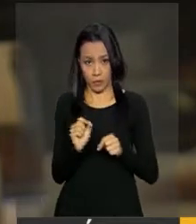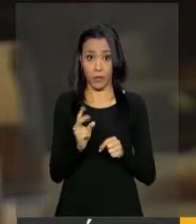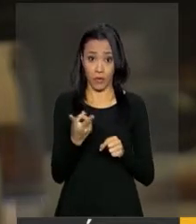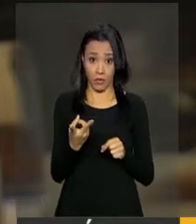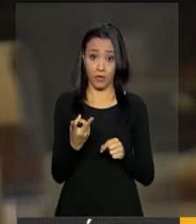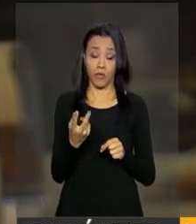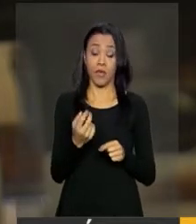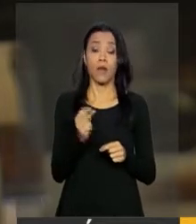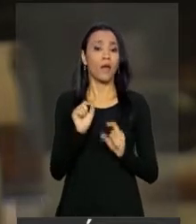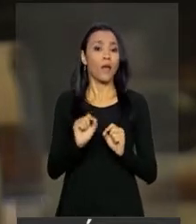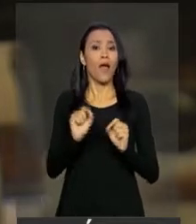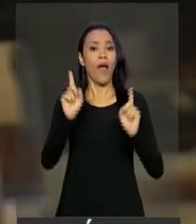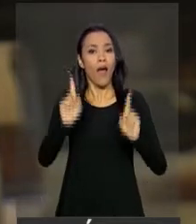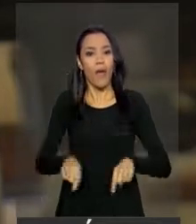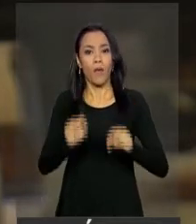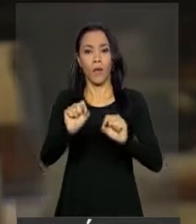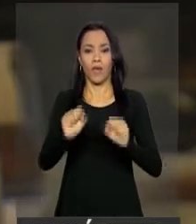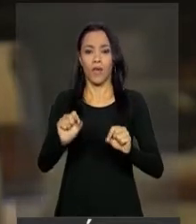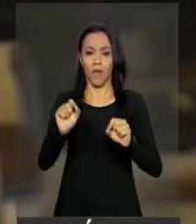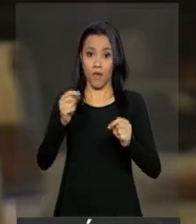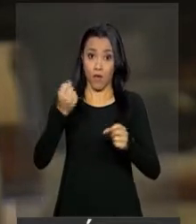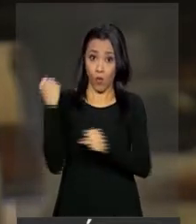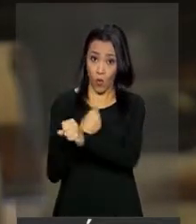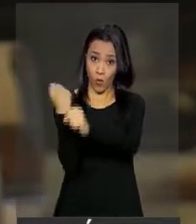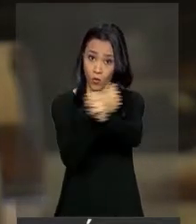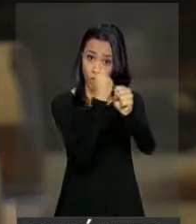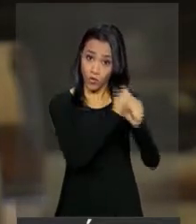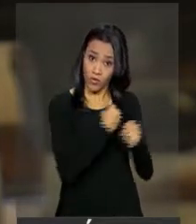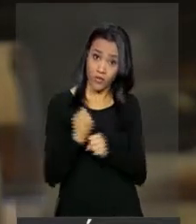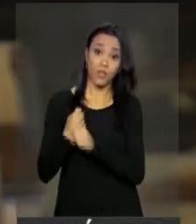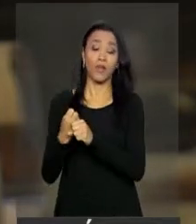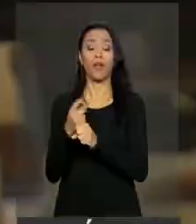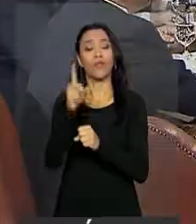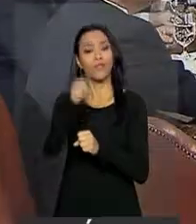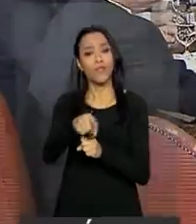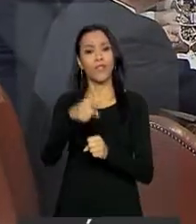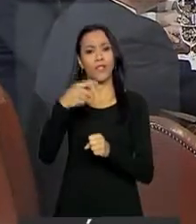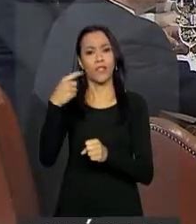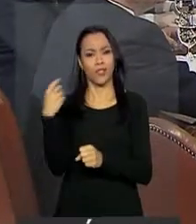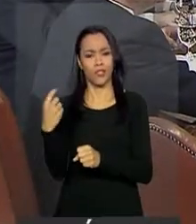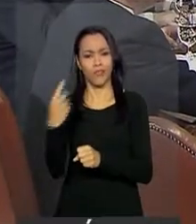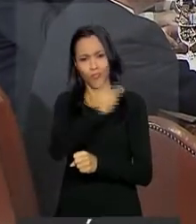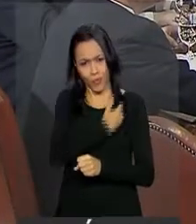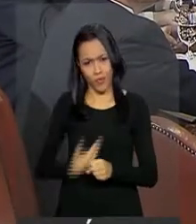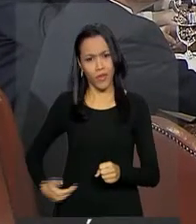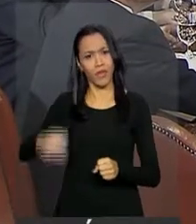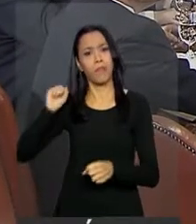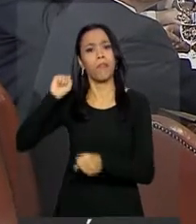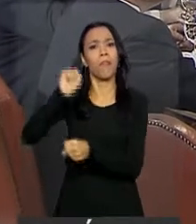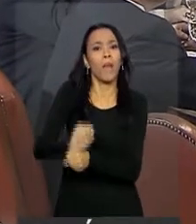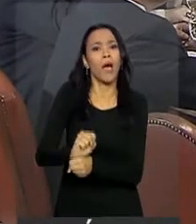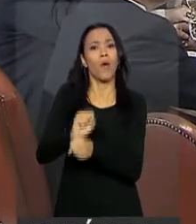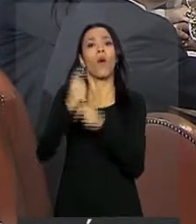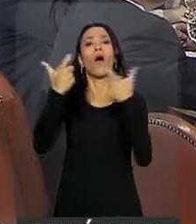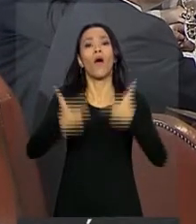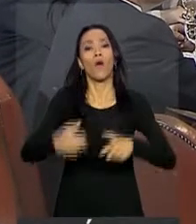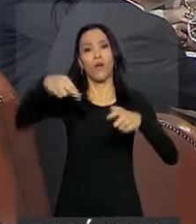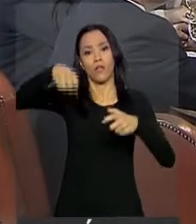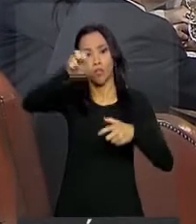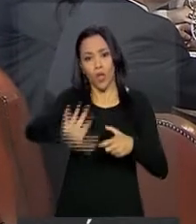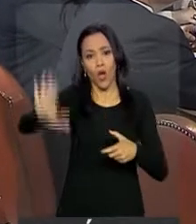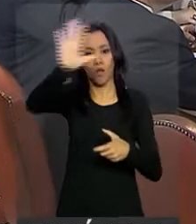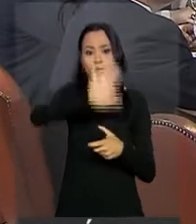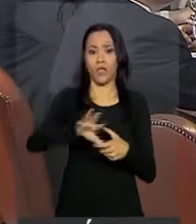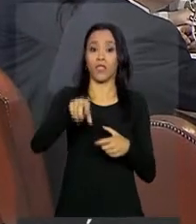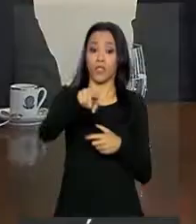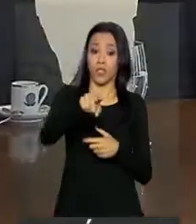Senado, Renan Calheiros, está a retomada de obras públicas paradas no Nordeste. Ficou acertado no encontro que os governadores da região e